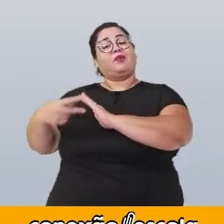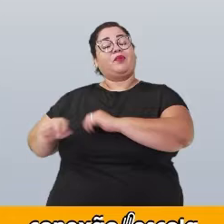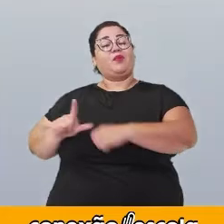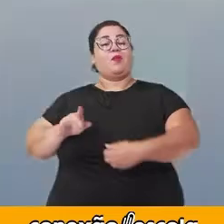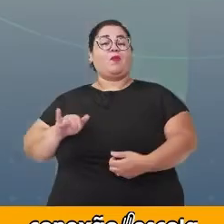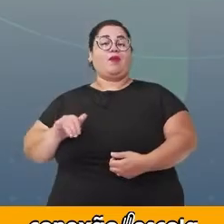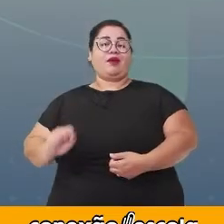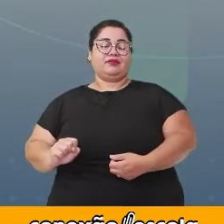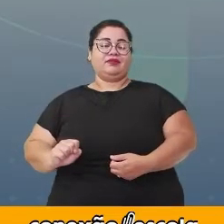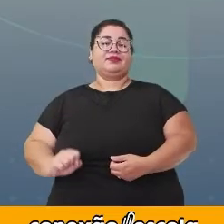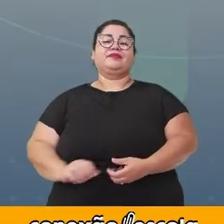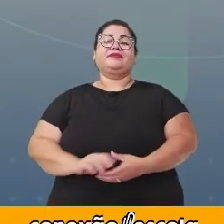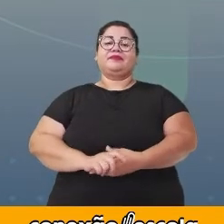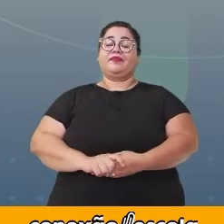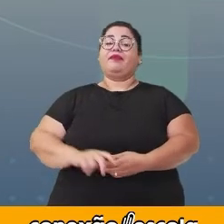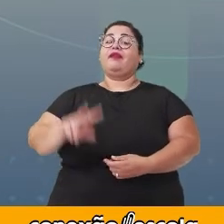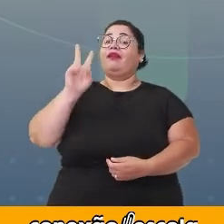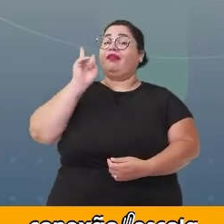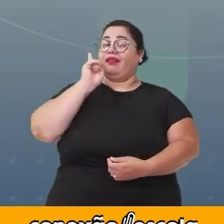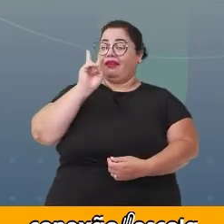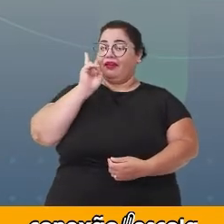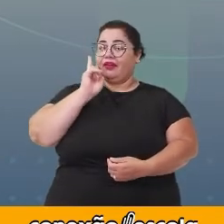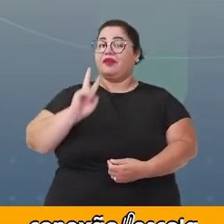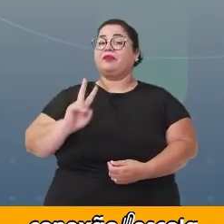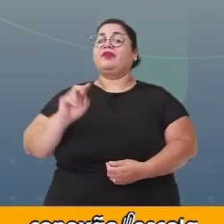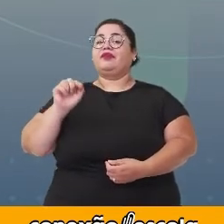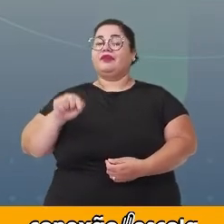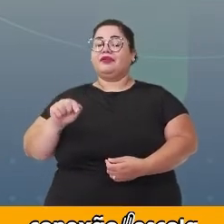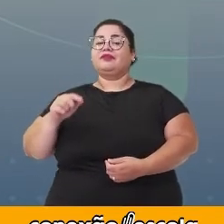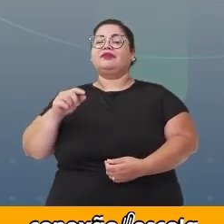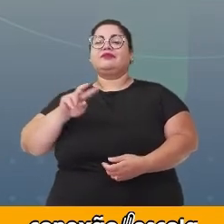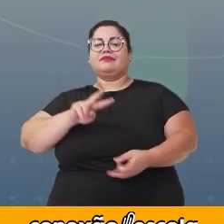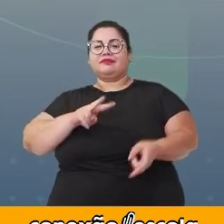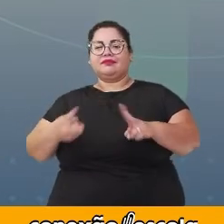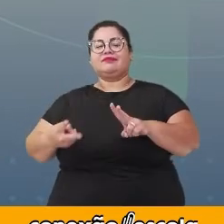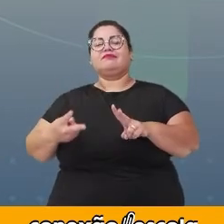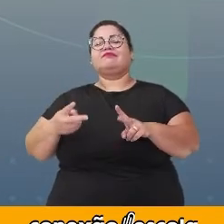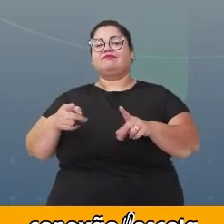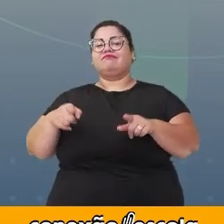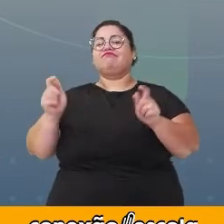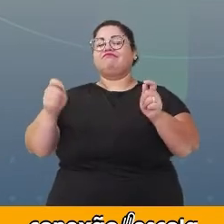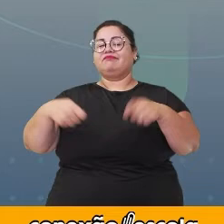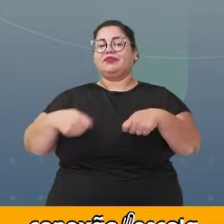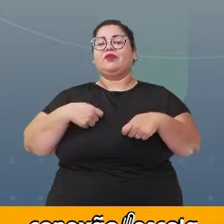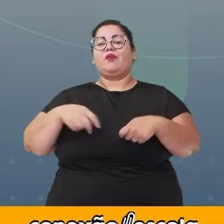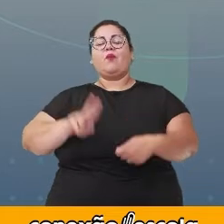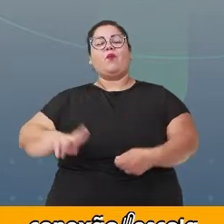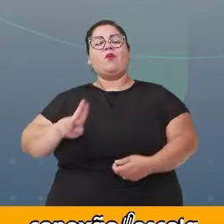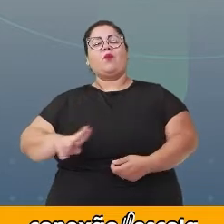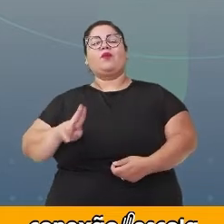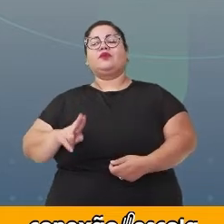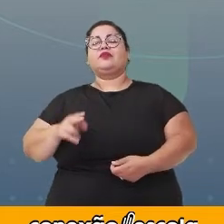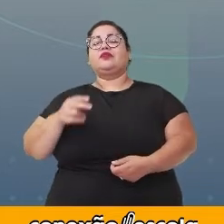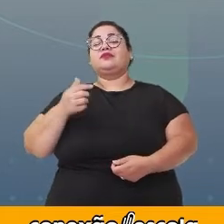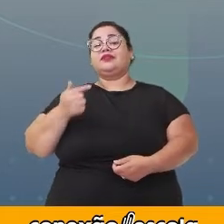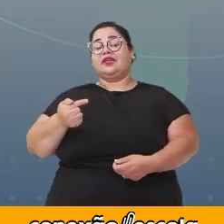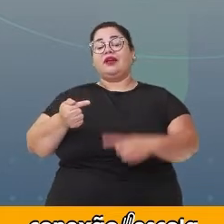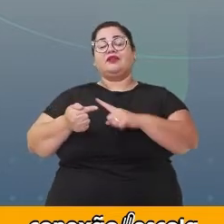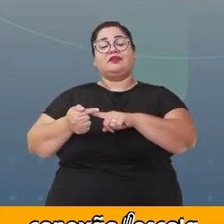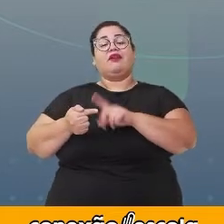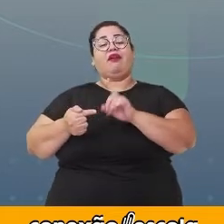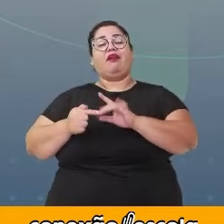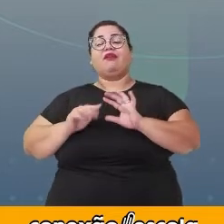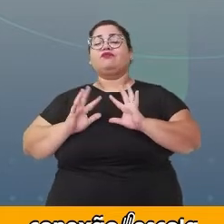ele ficou. Lembrando que essa representação eu faço utilizando o 7 como